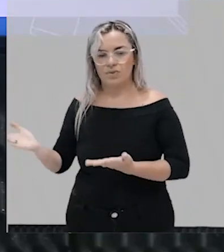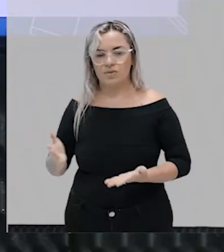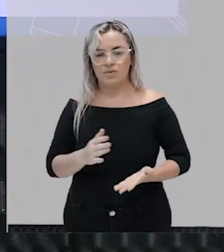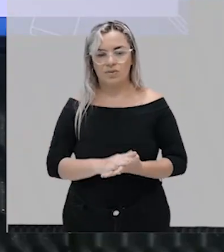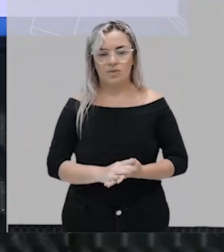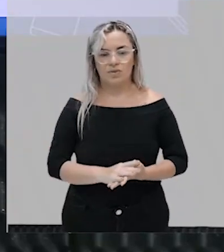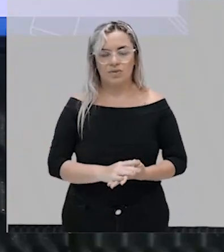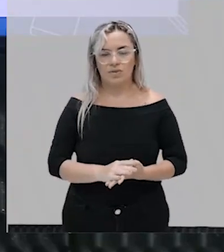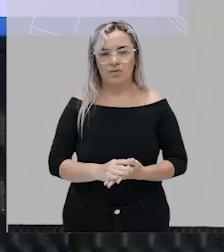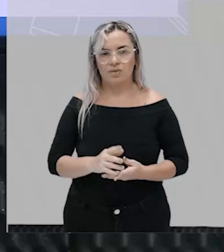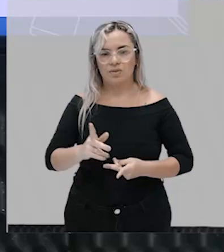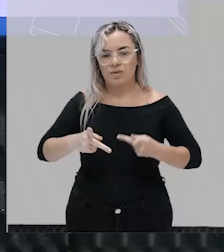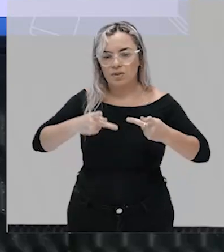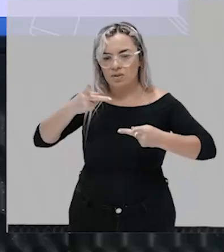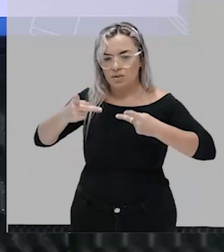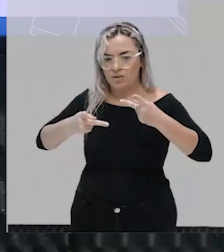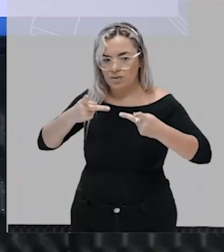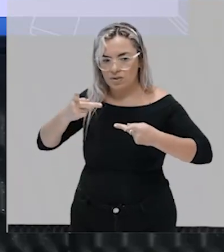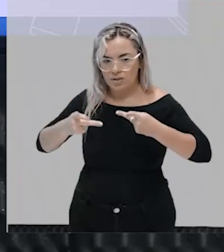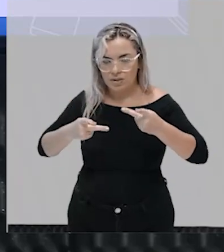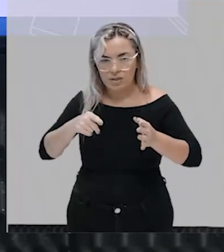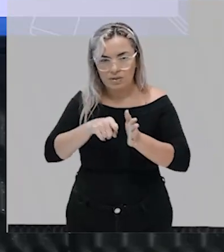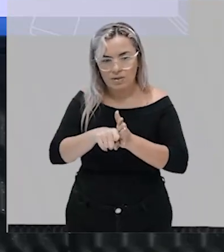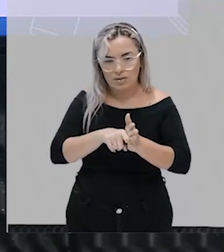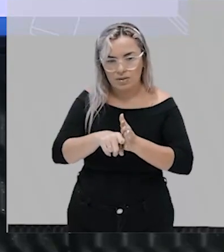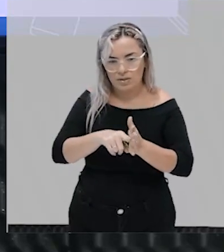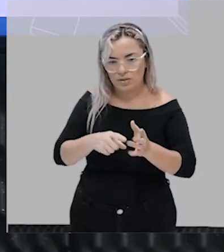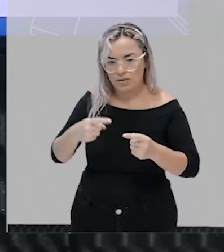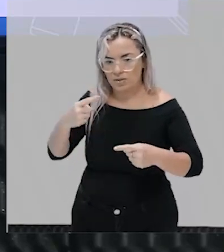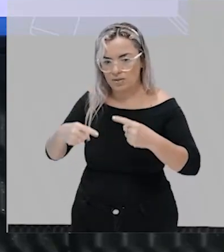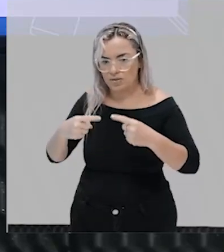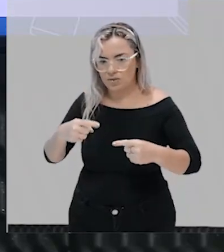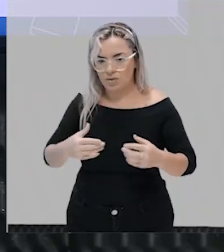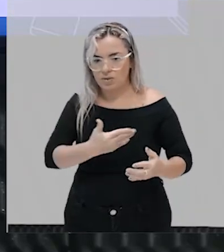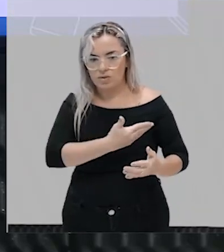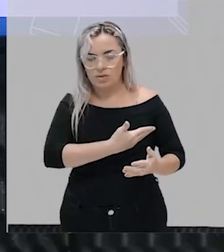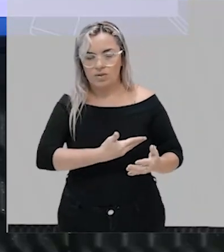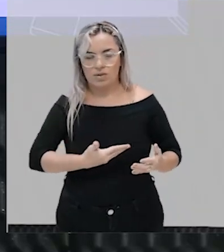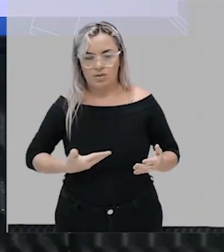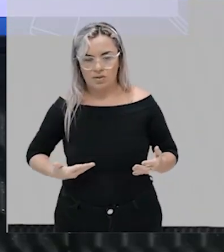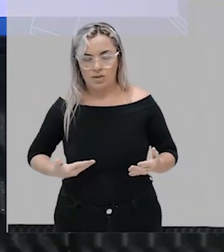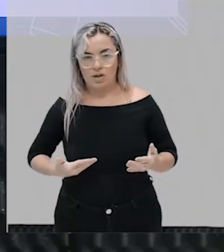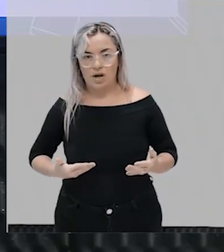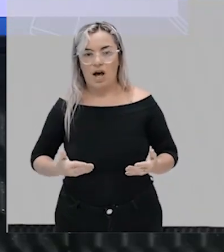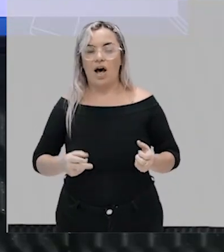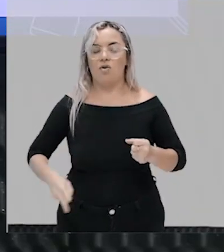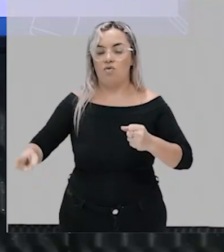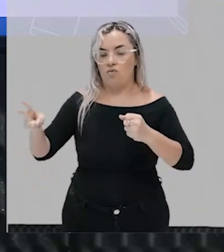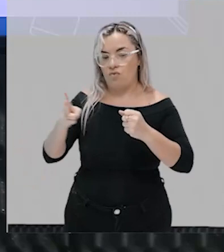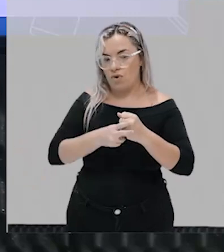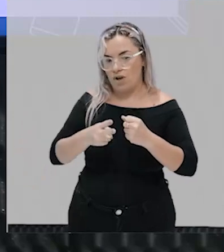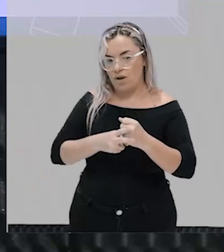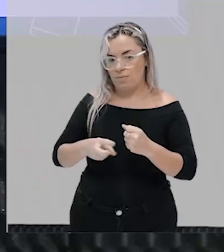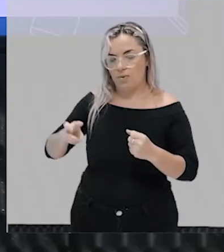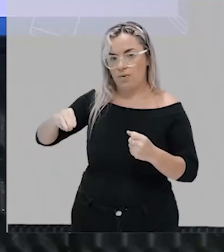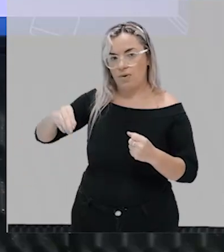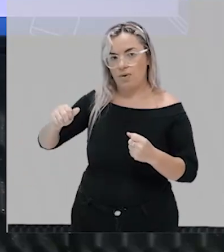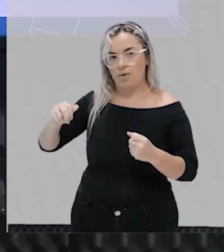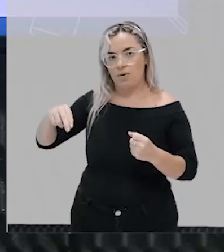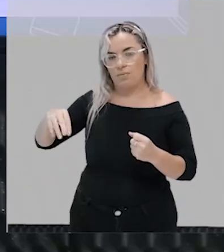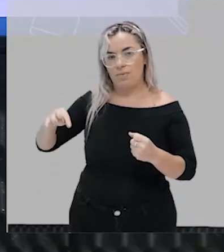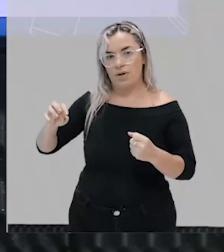aqui, entre analistas políticos, que se o governo, aí o verbo manter,